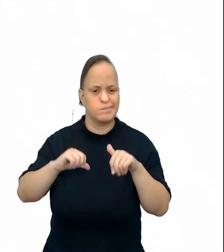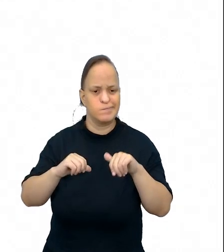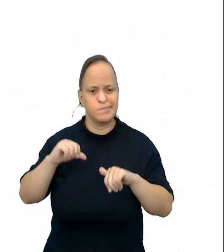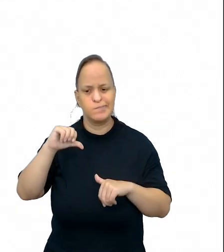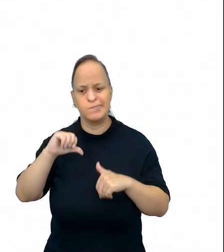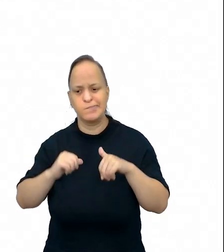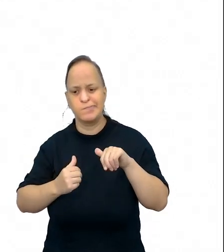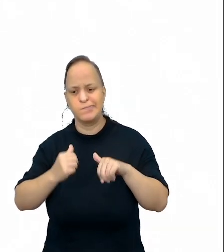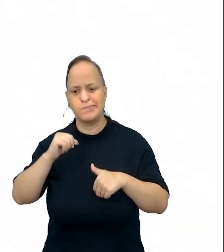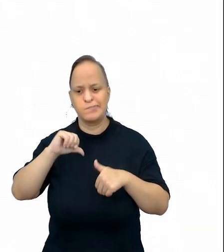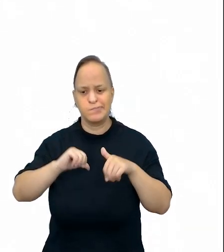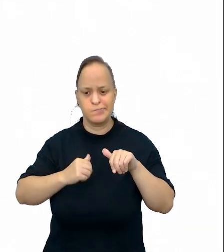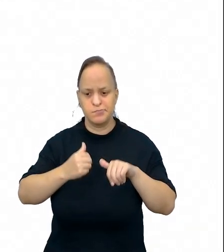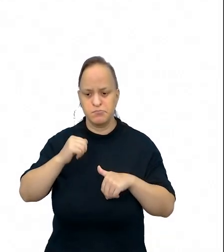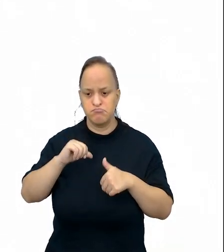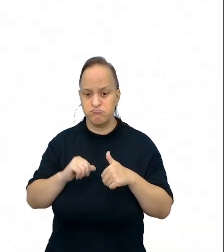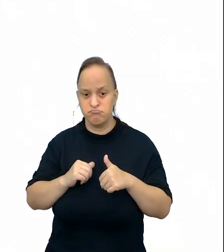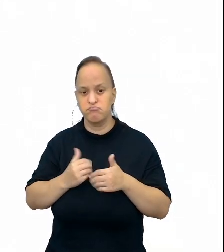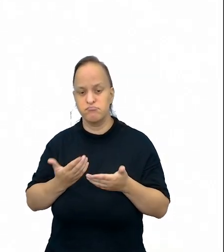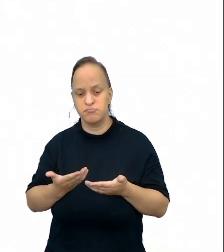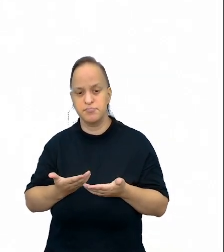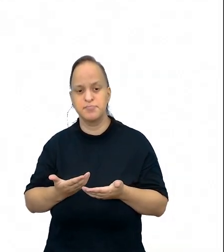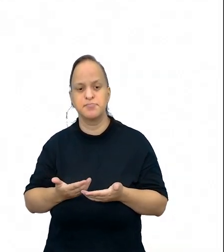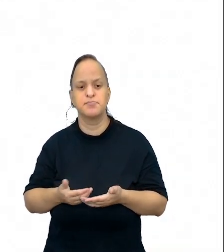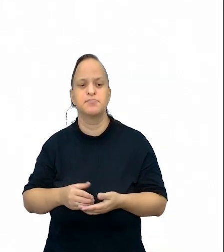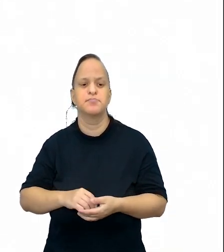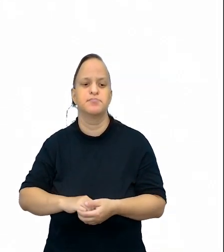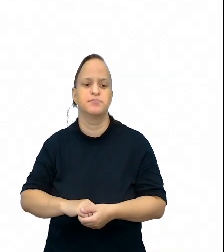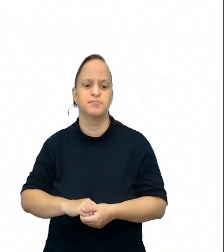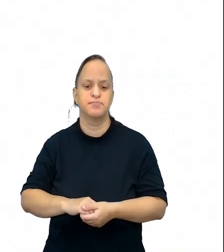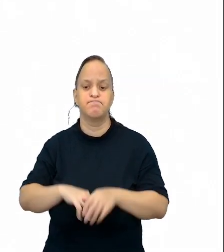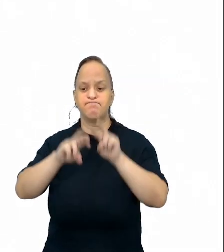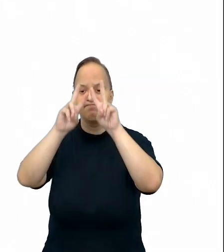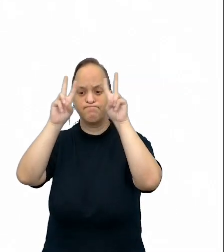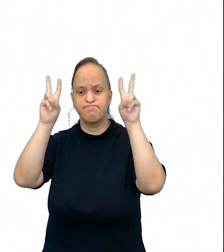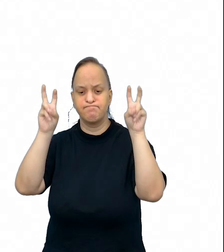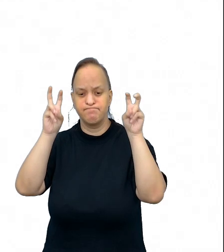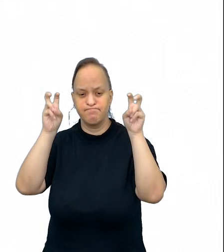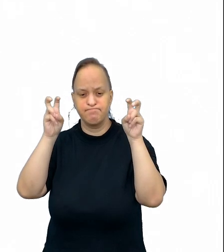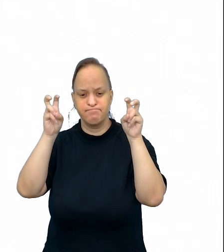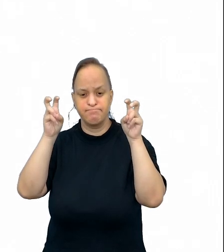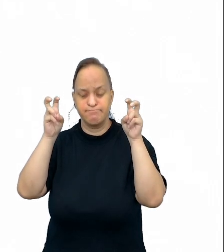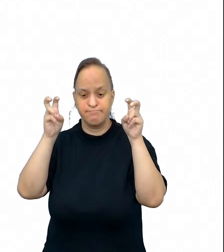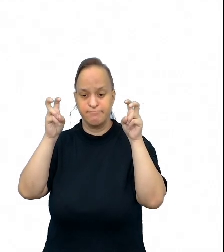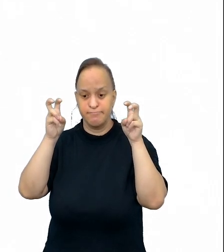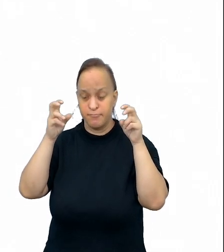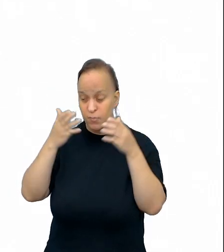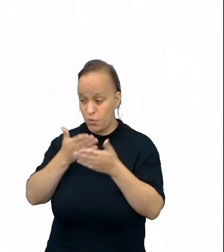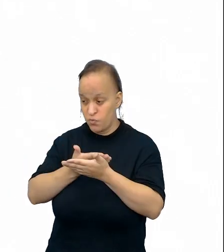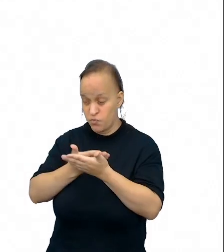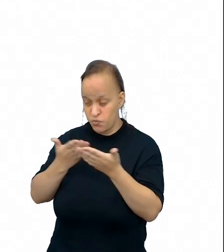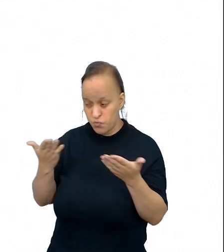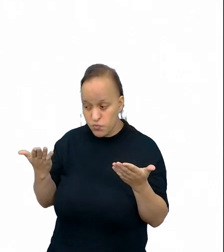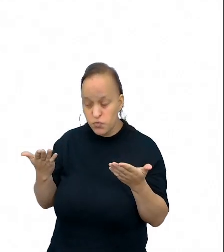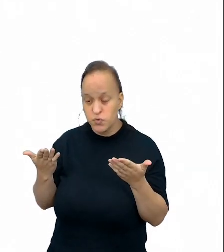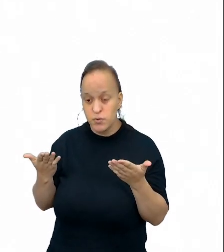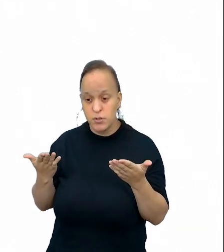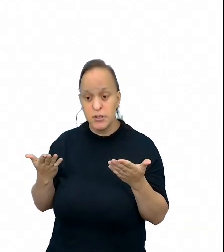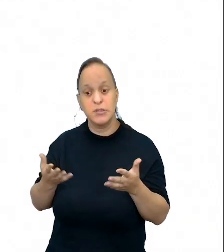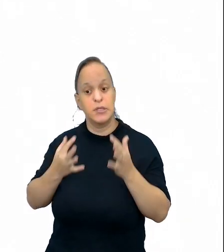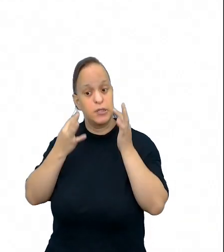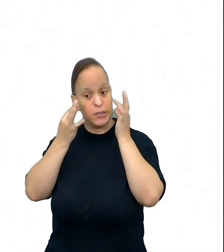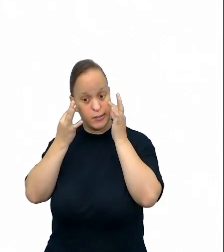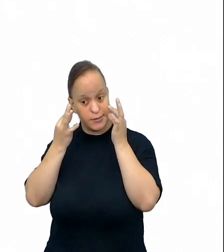que é tirada da primeira série, chamada Atenção Ouvintes. Essa aula foi escolhida, pois é que também se